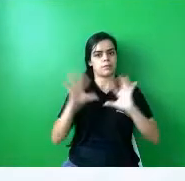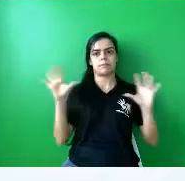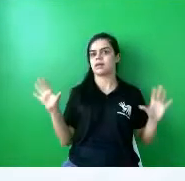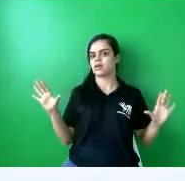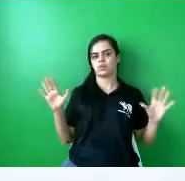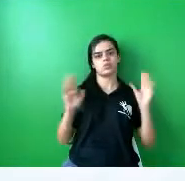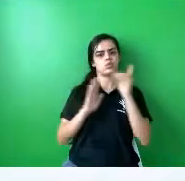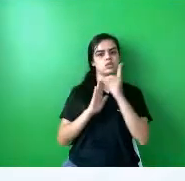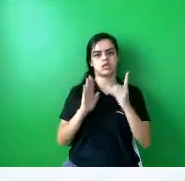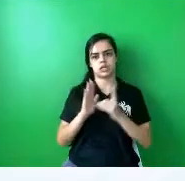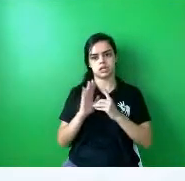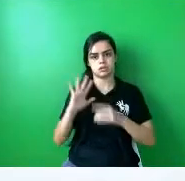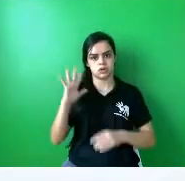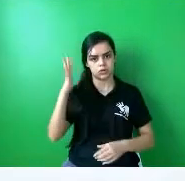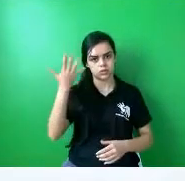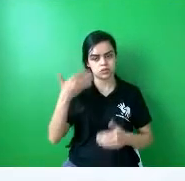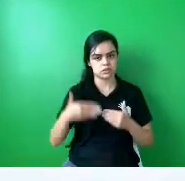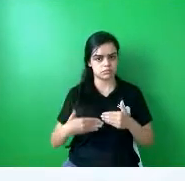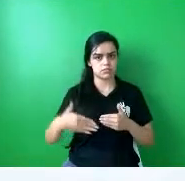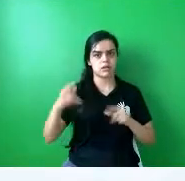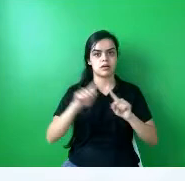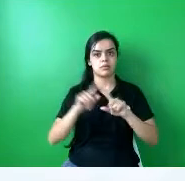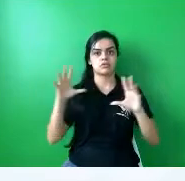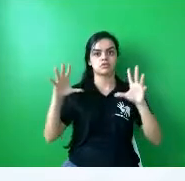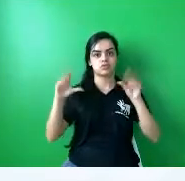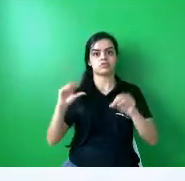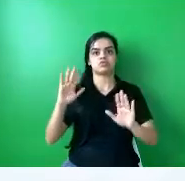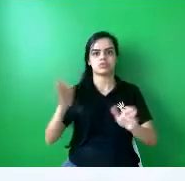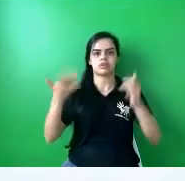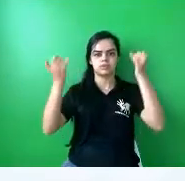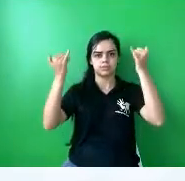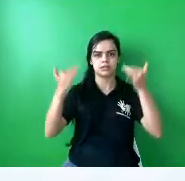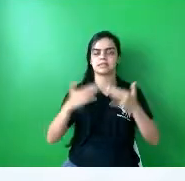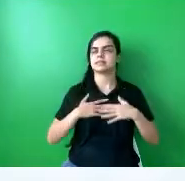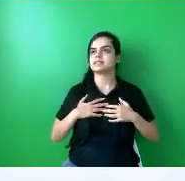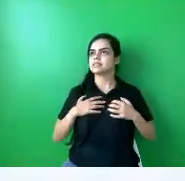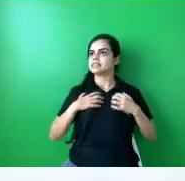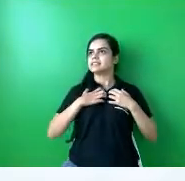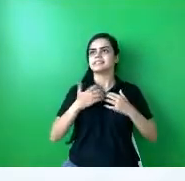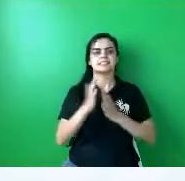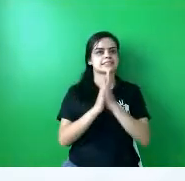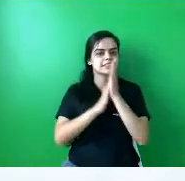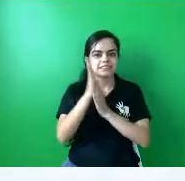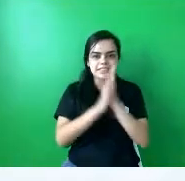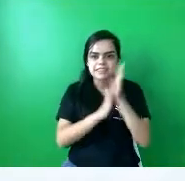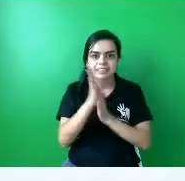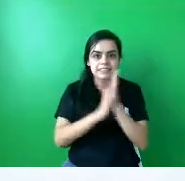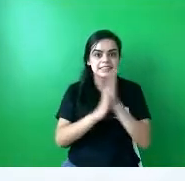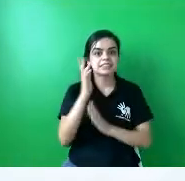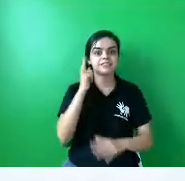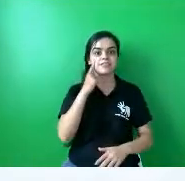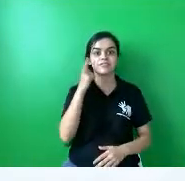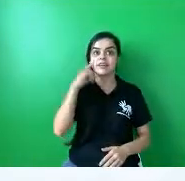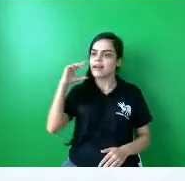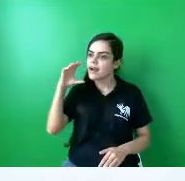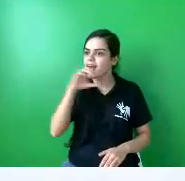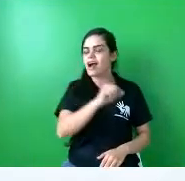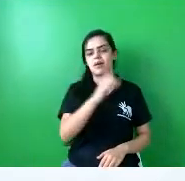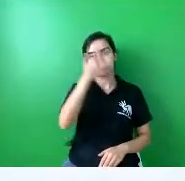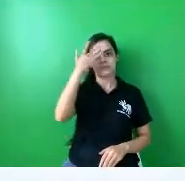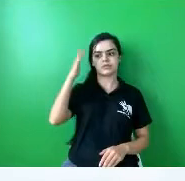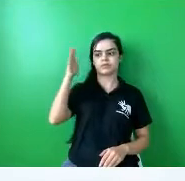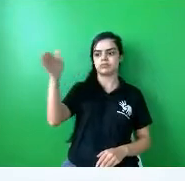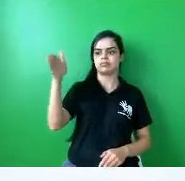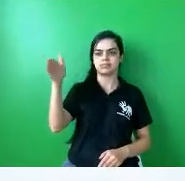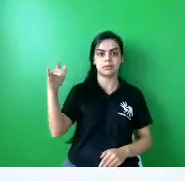para que isso possa acontecer. Mas como todos já falaram, a ansiedade nossa é a 1000 para que a gente possa abrir o mais rápido possível isso.